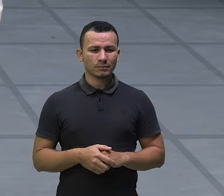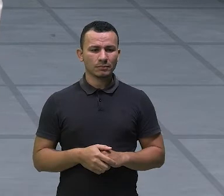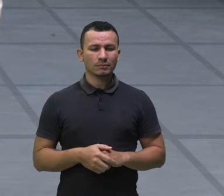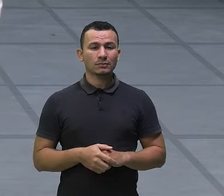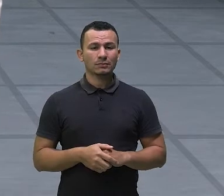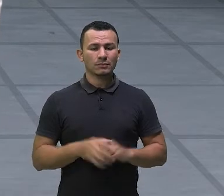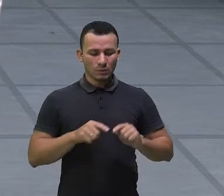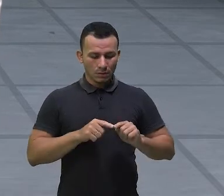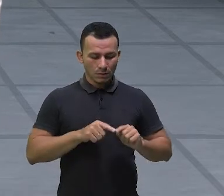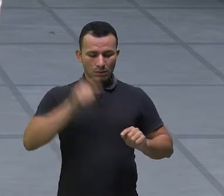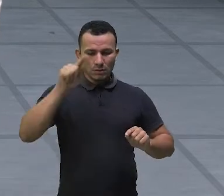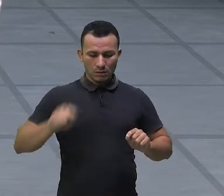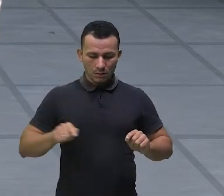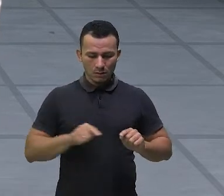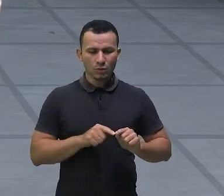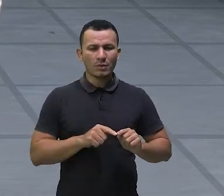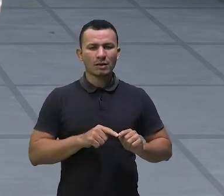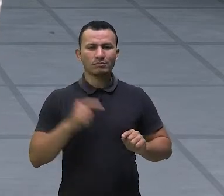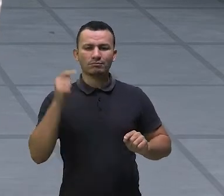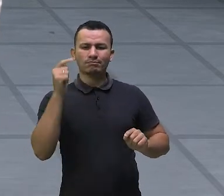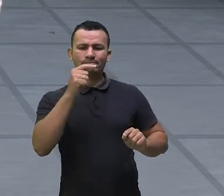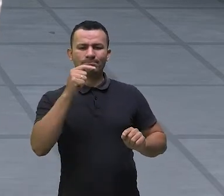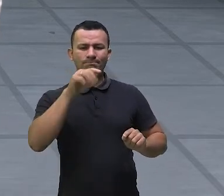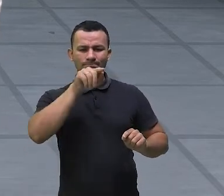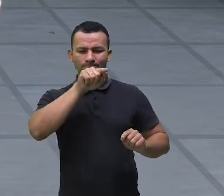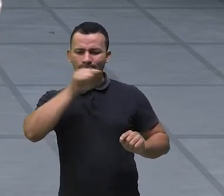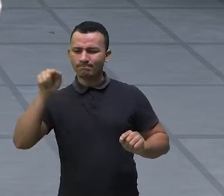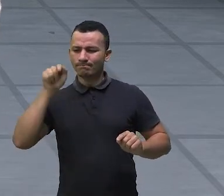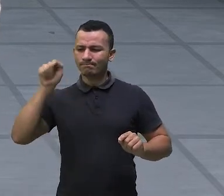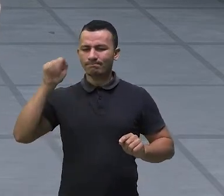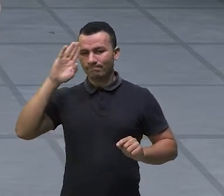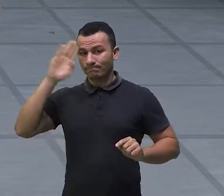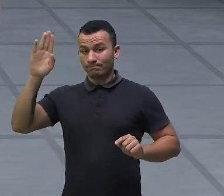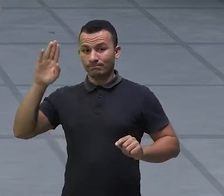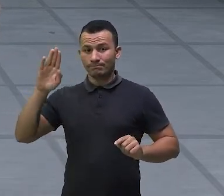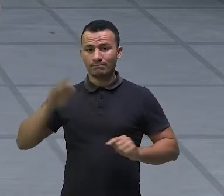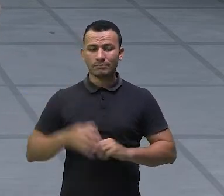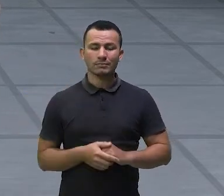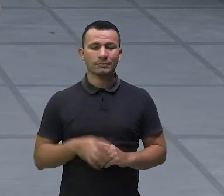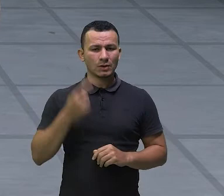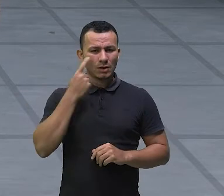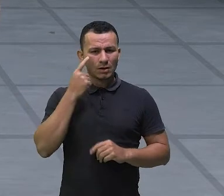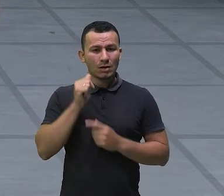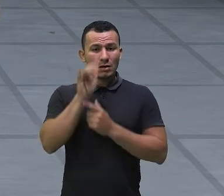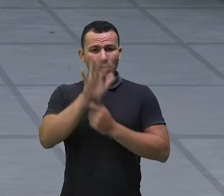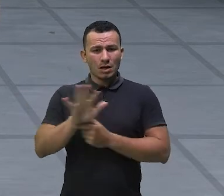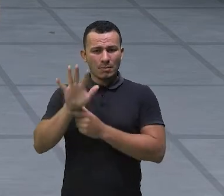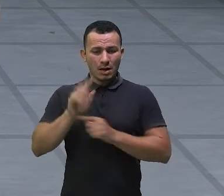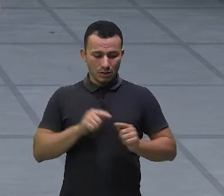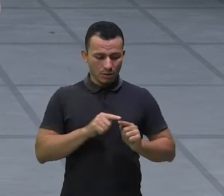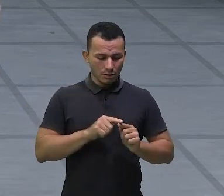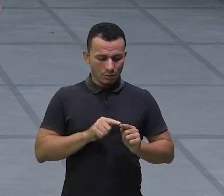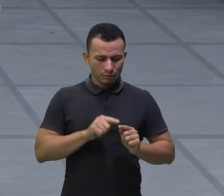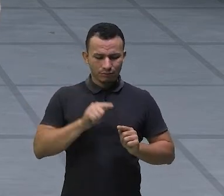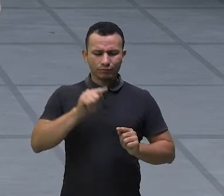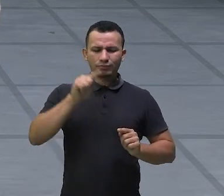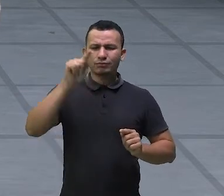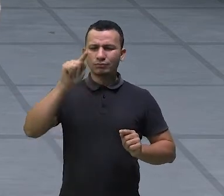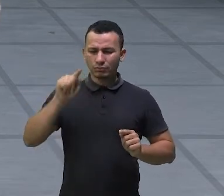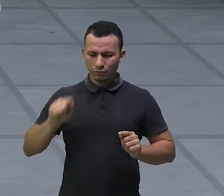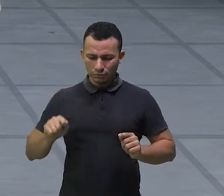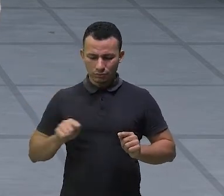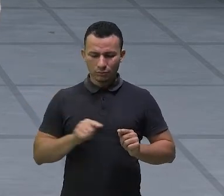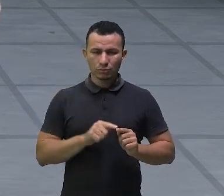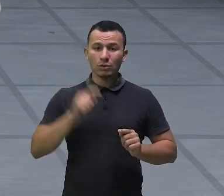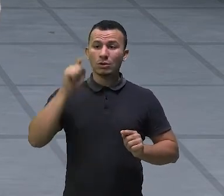é a parte de cima da pirâmide. Vamos observar aqui na imagem este topo da pirâmide, né? Que